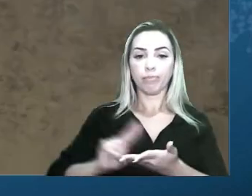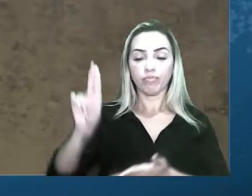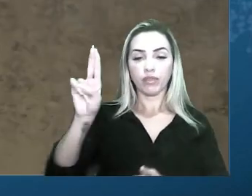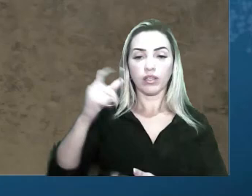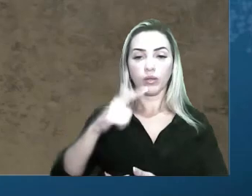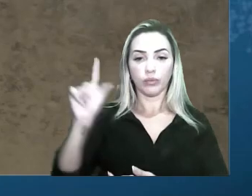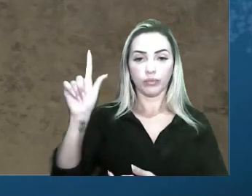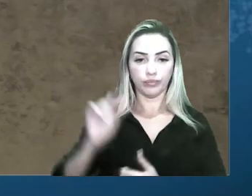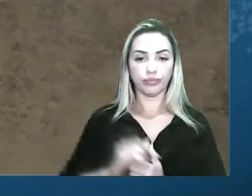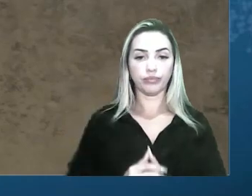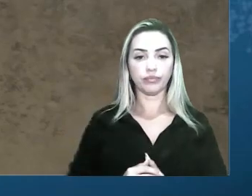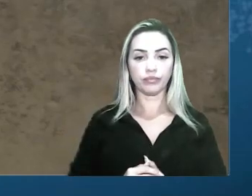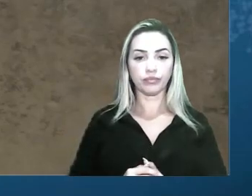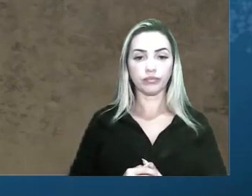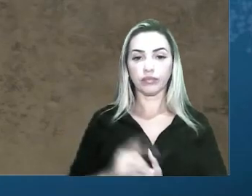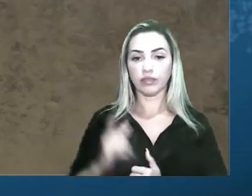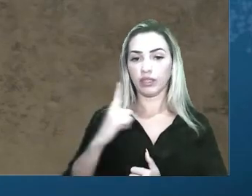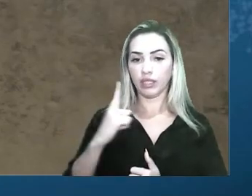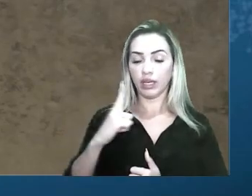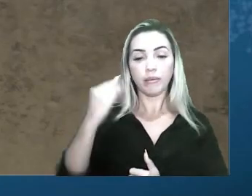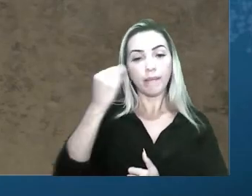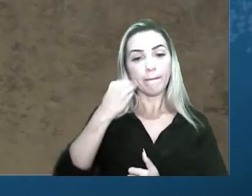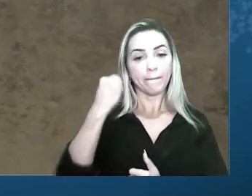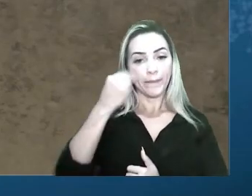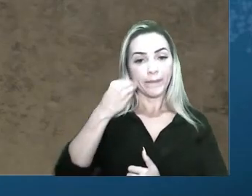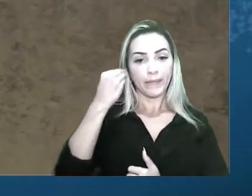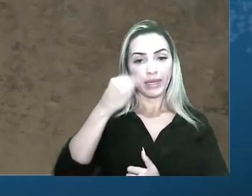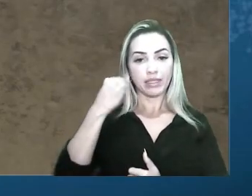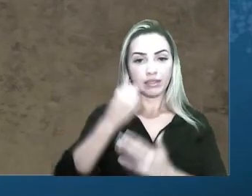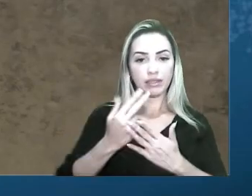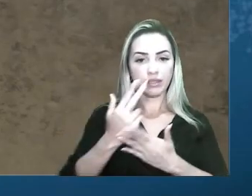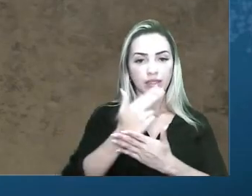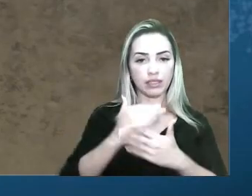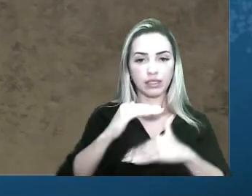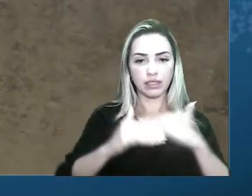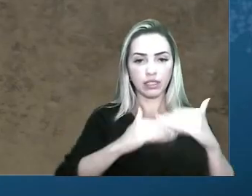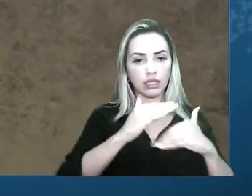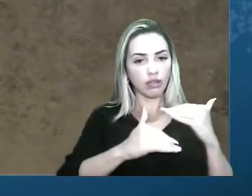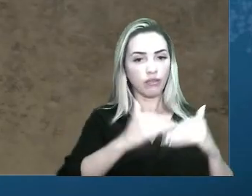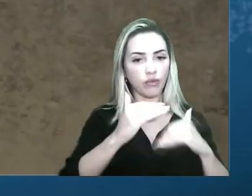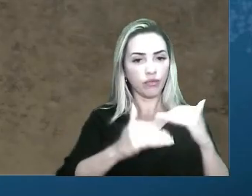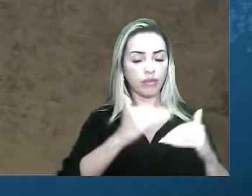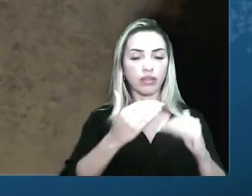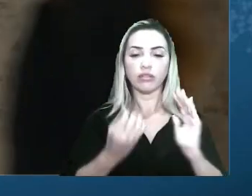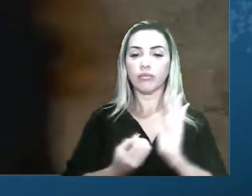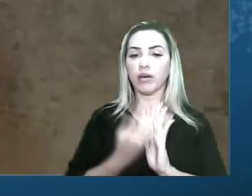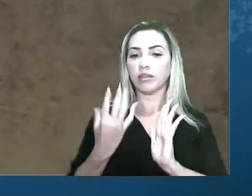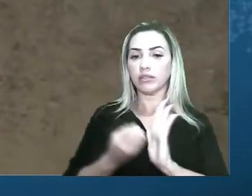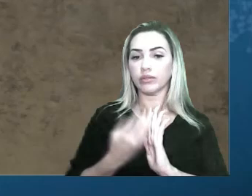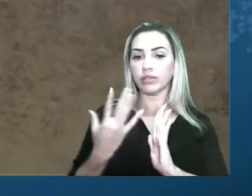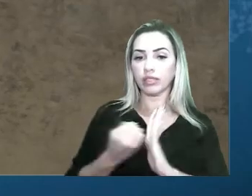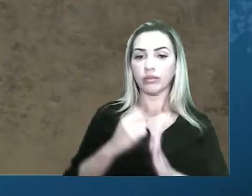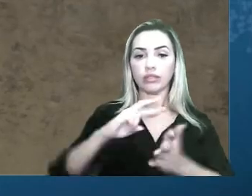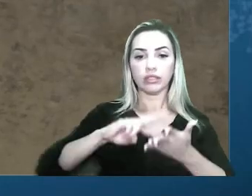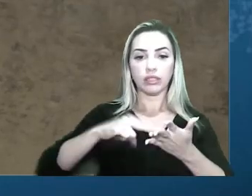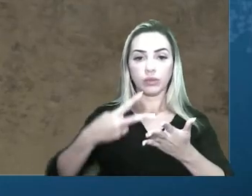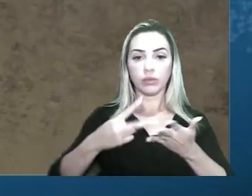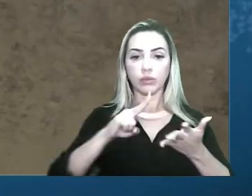University. Possui experiência em design, desenvolvimento, fabricação, tradução